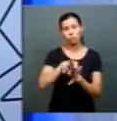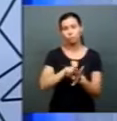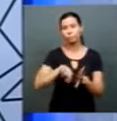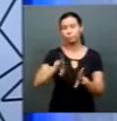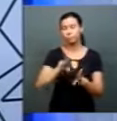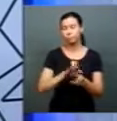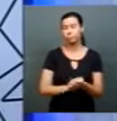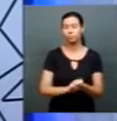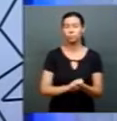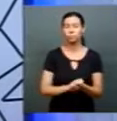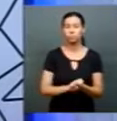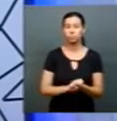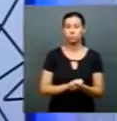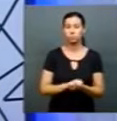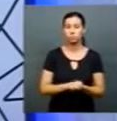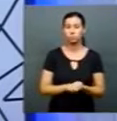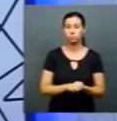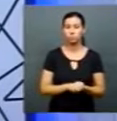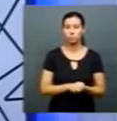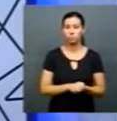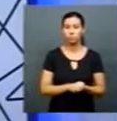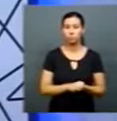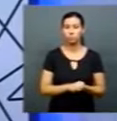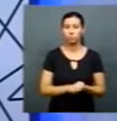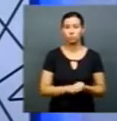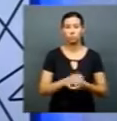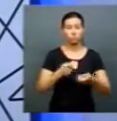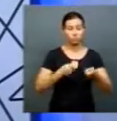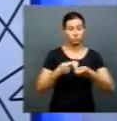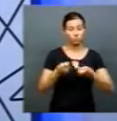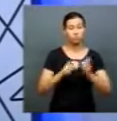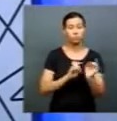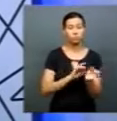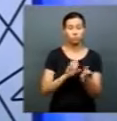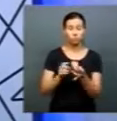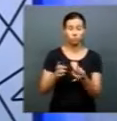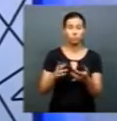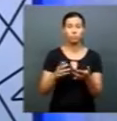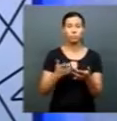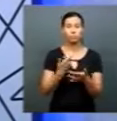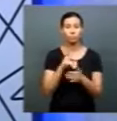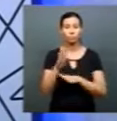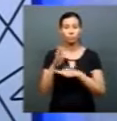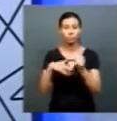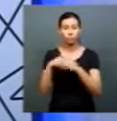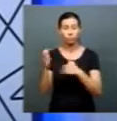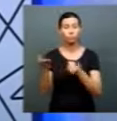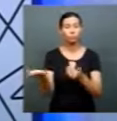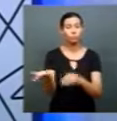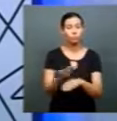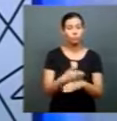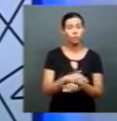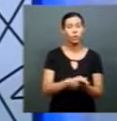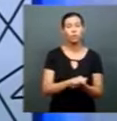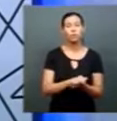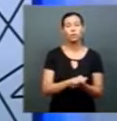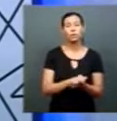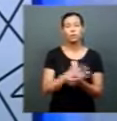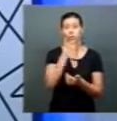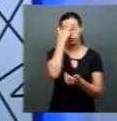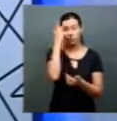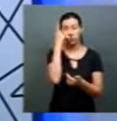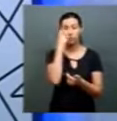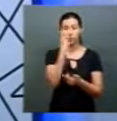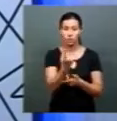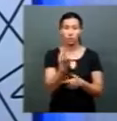também, por essa questão do mercado, a gente tem atraído profissionais desse segmento e pessoas interessadas